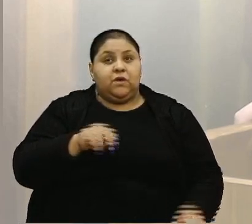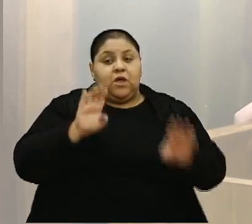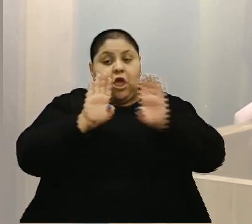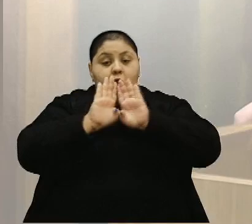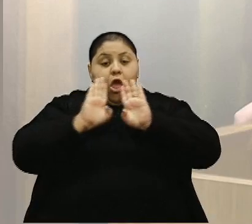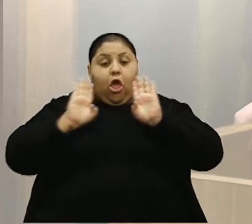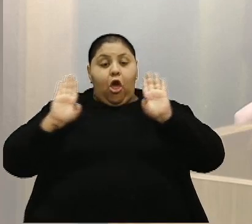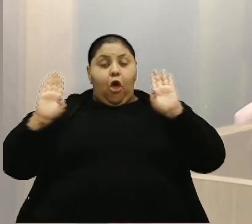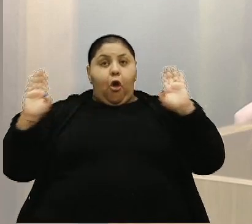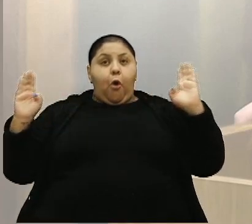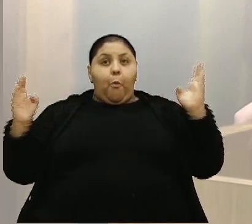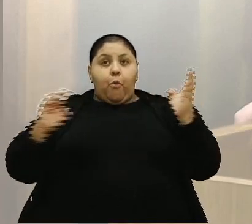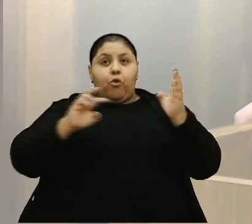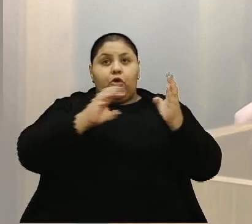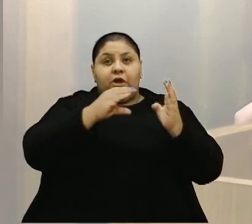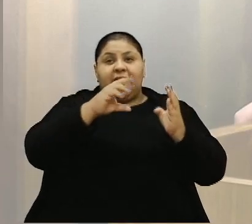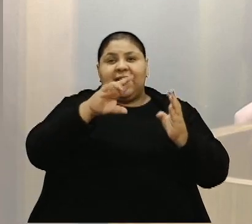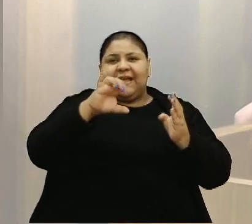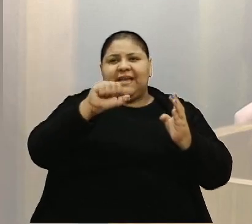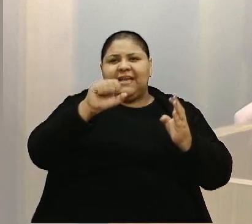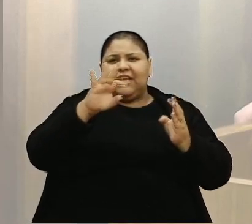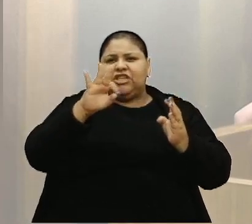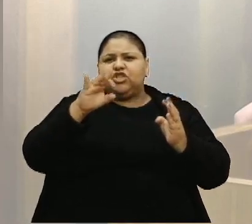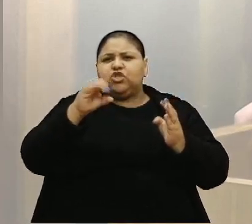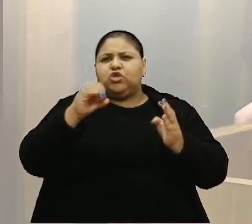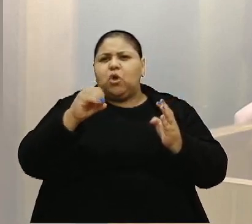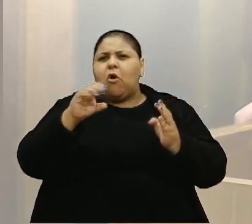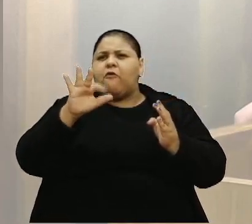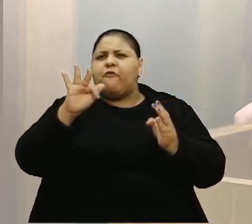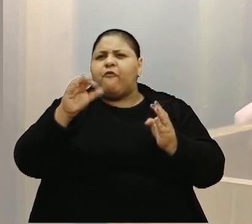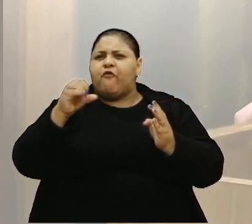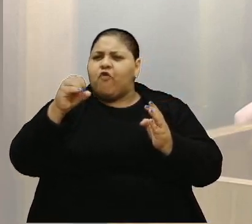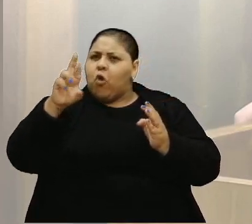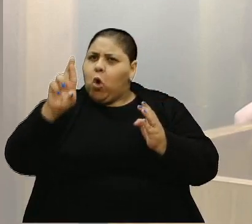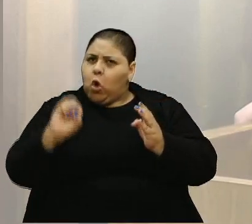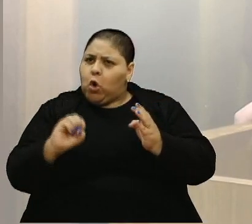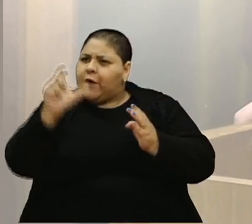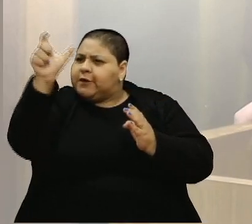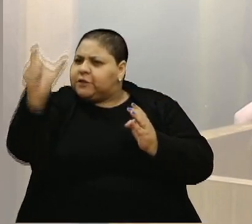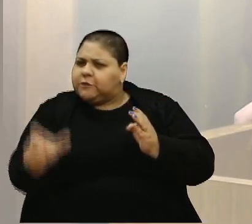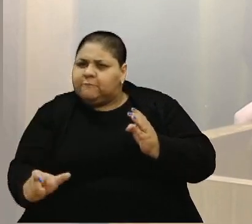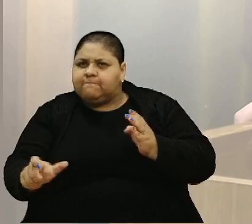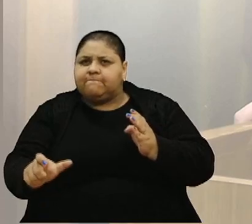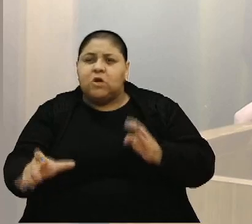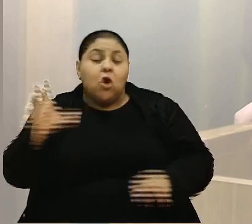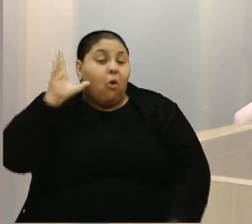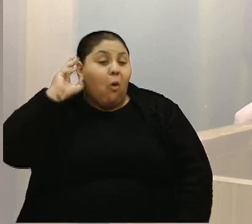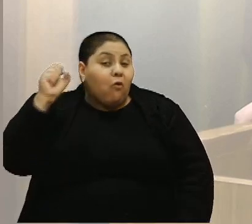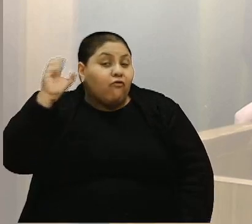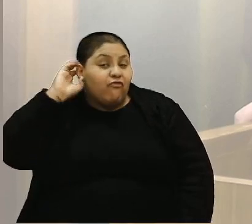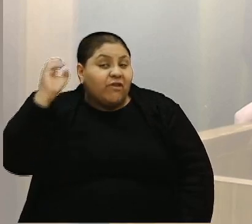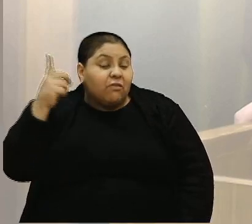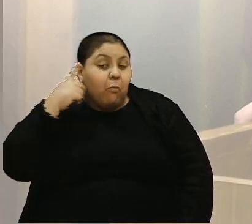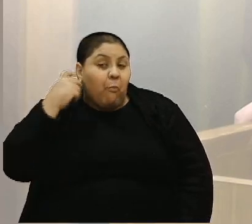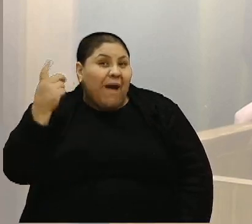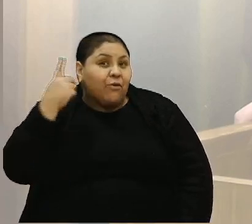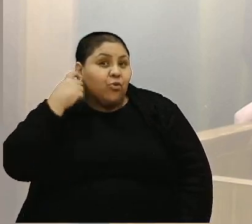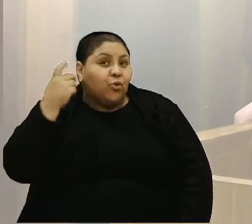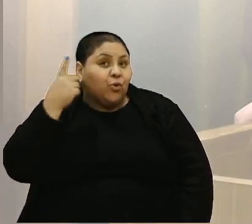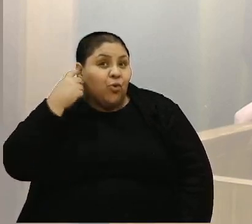quem conhece aquela localidade. Os moradores alegam que já estão ouvindo barulho naquele